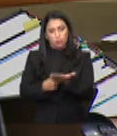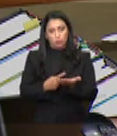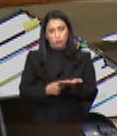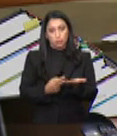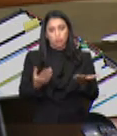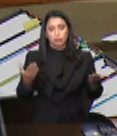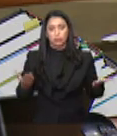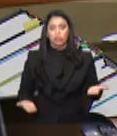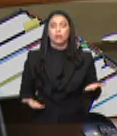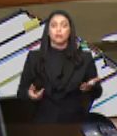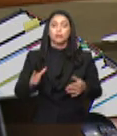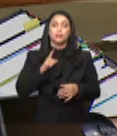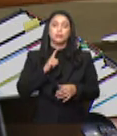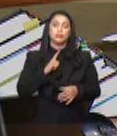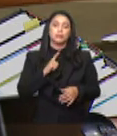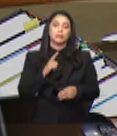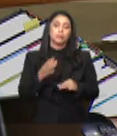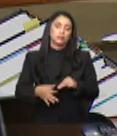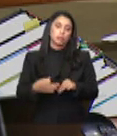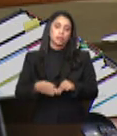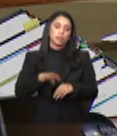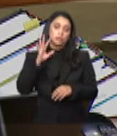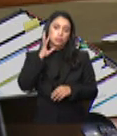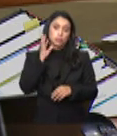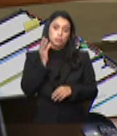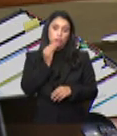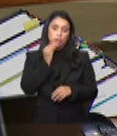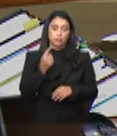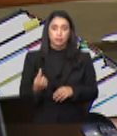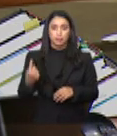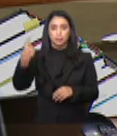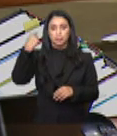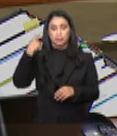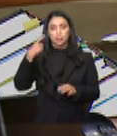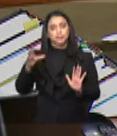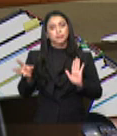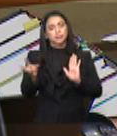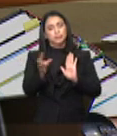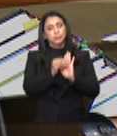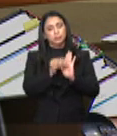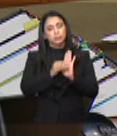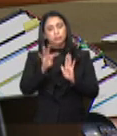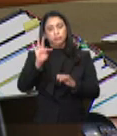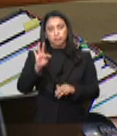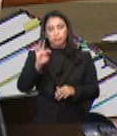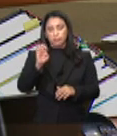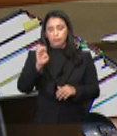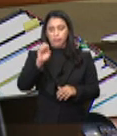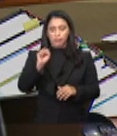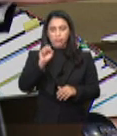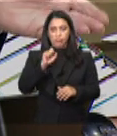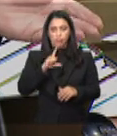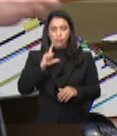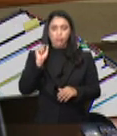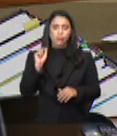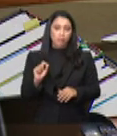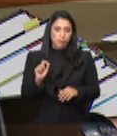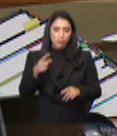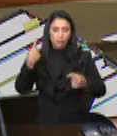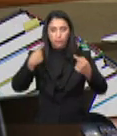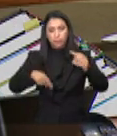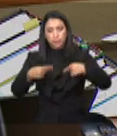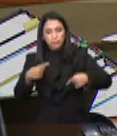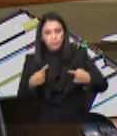pelo eminente ministro Dias Toffoli, propôs-se a fixação de uma tese. Restou